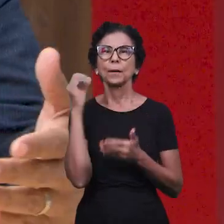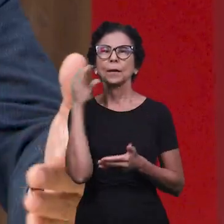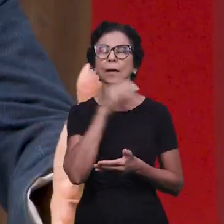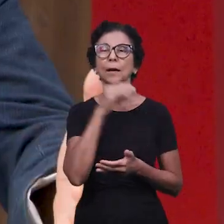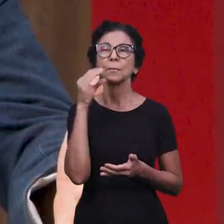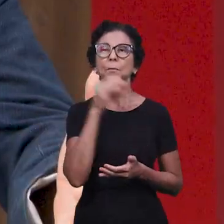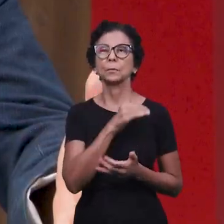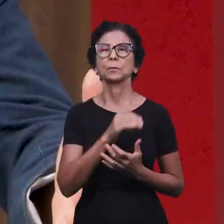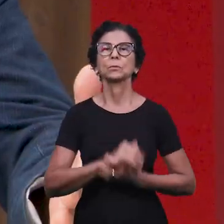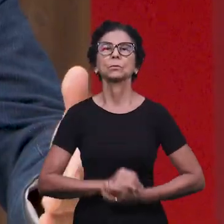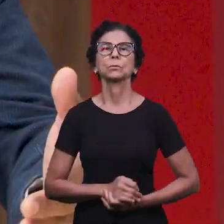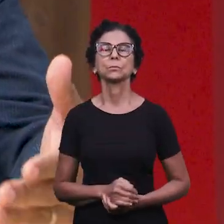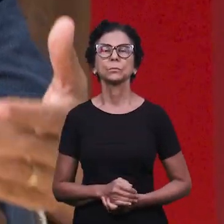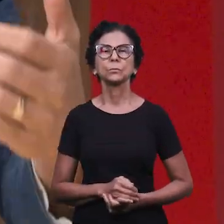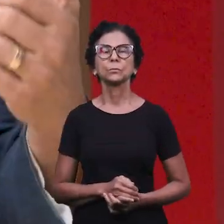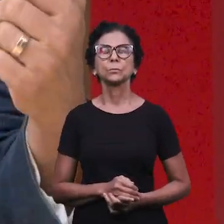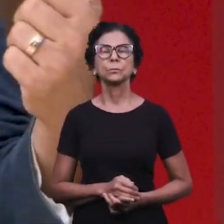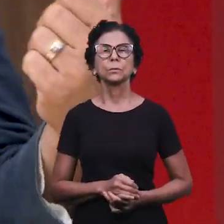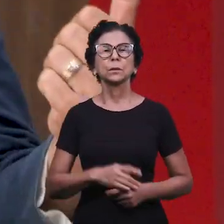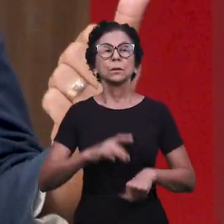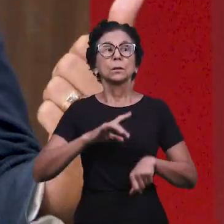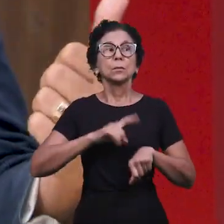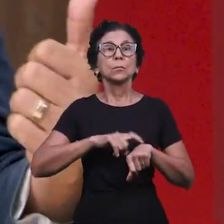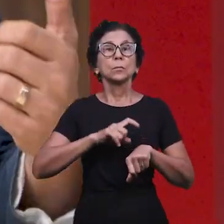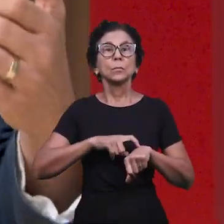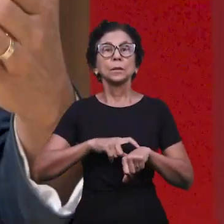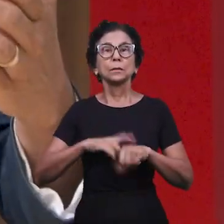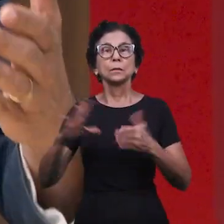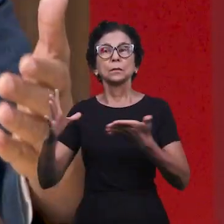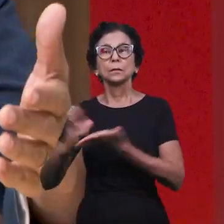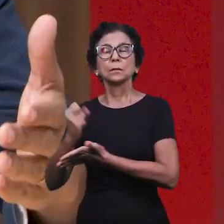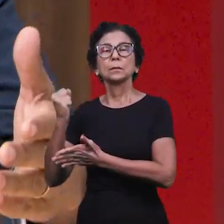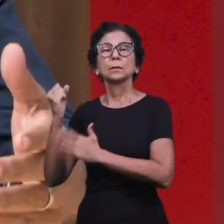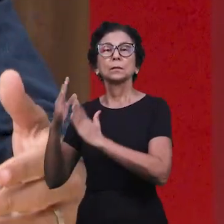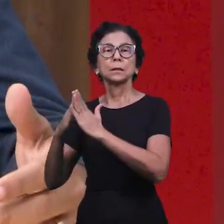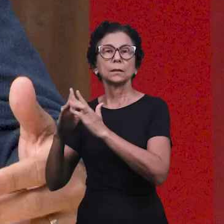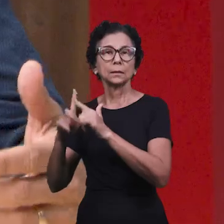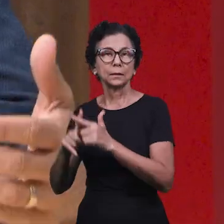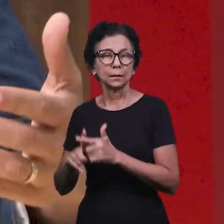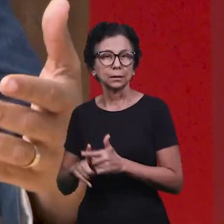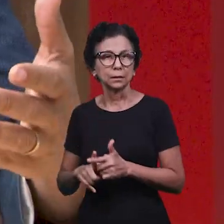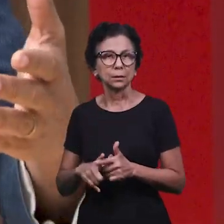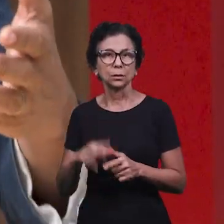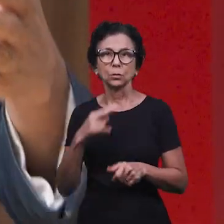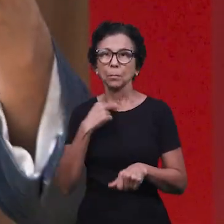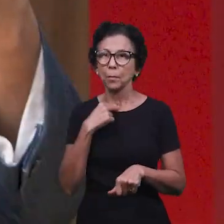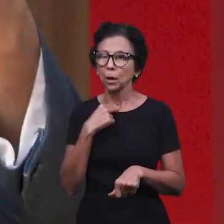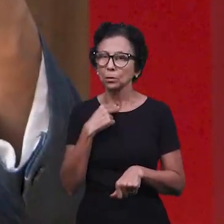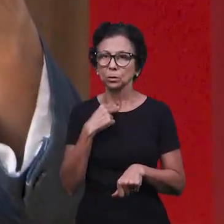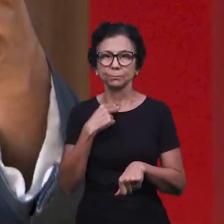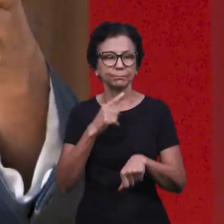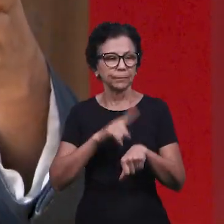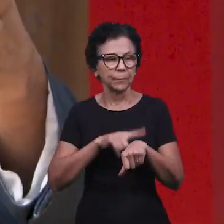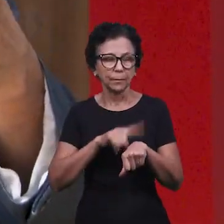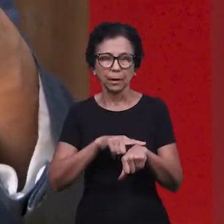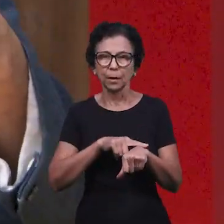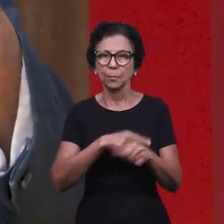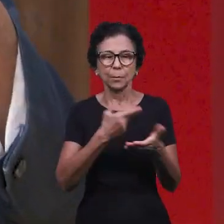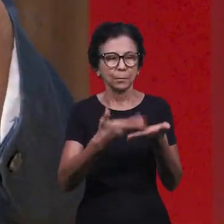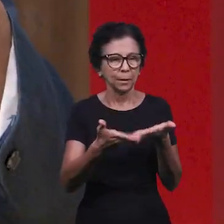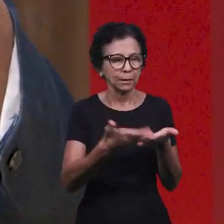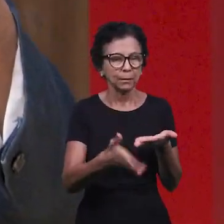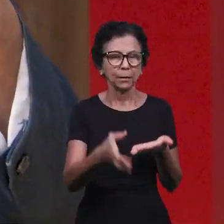há tempo a perder. Então aquilo que o pastor Gilson comentou, é hora de evangelizar. Eu acho que a grande